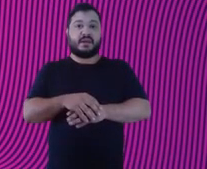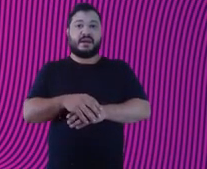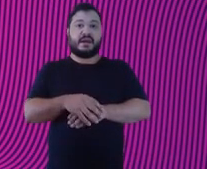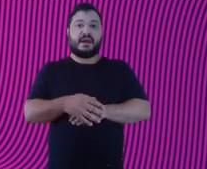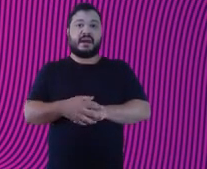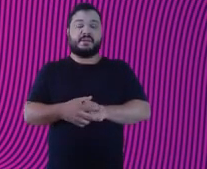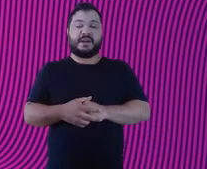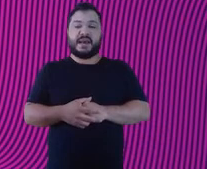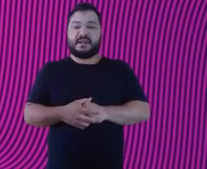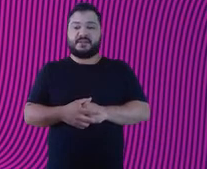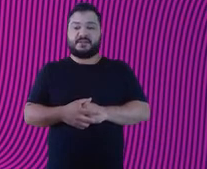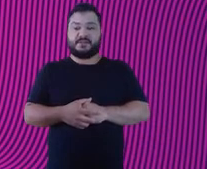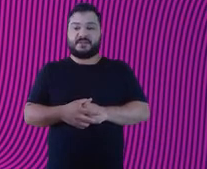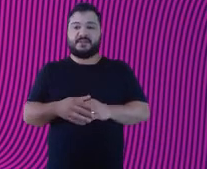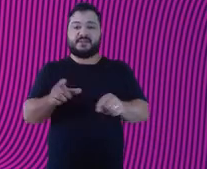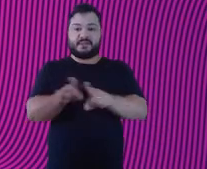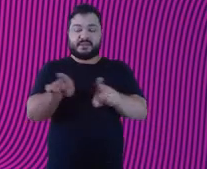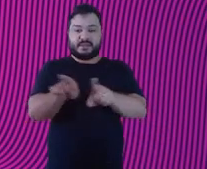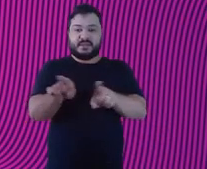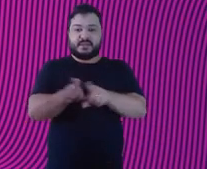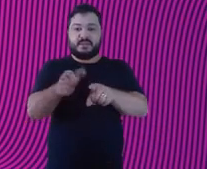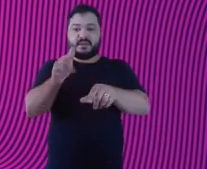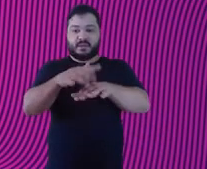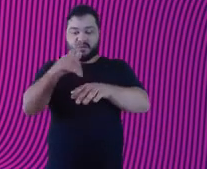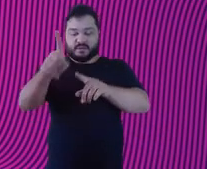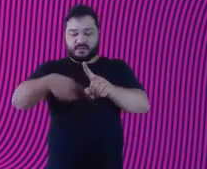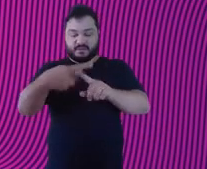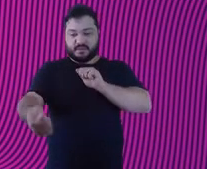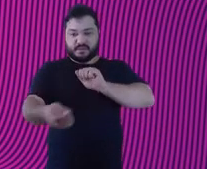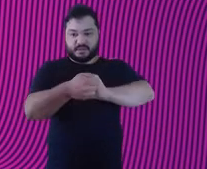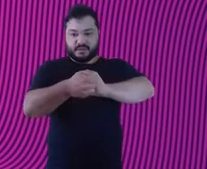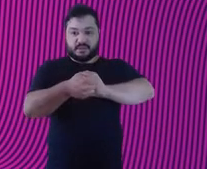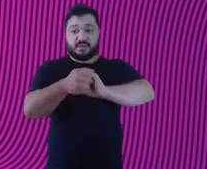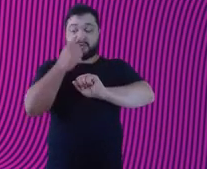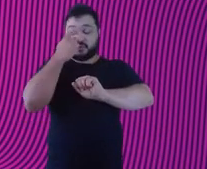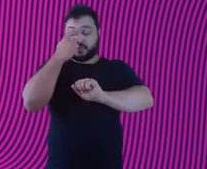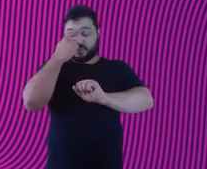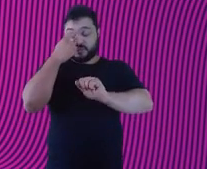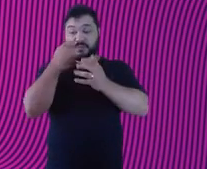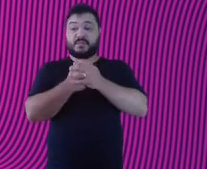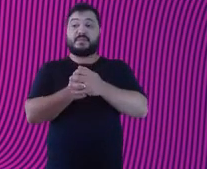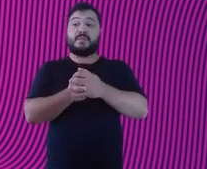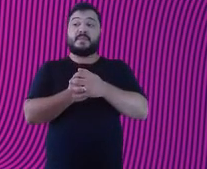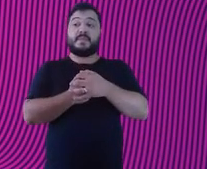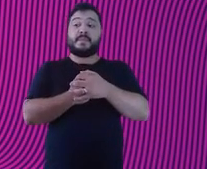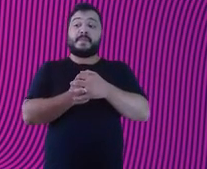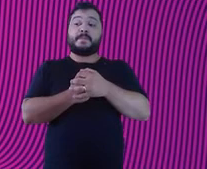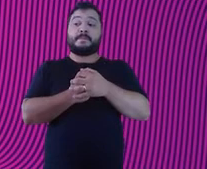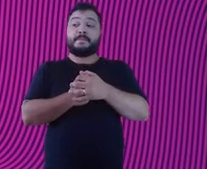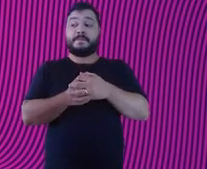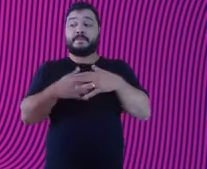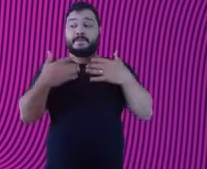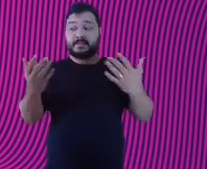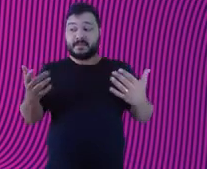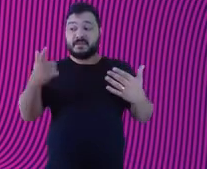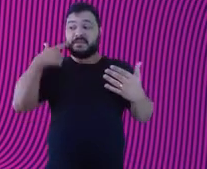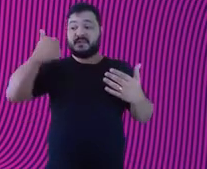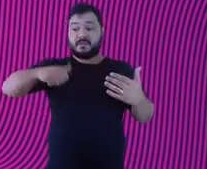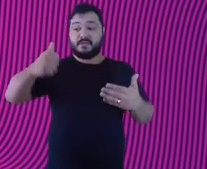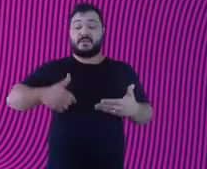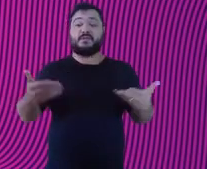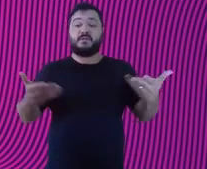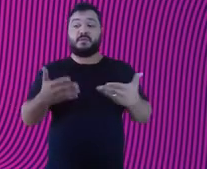mais diante das comorbidades. E aí, aquela avaliação hoje, para mim,